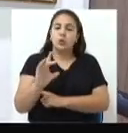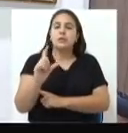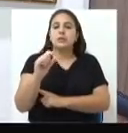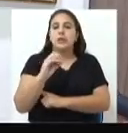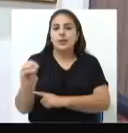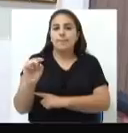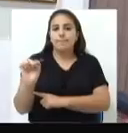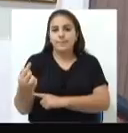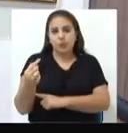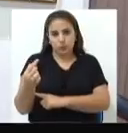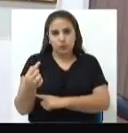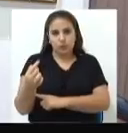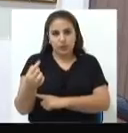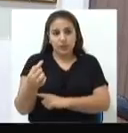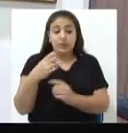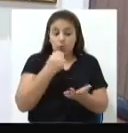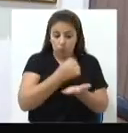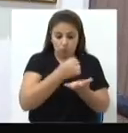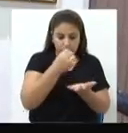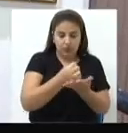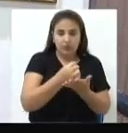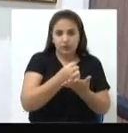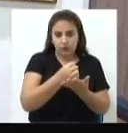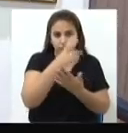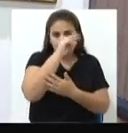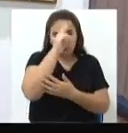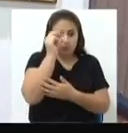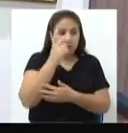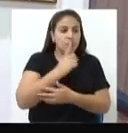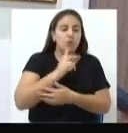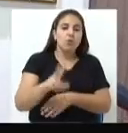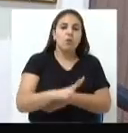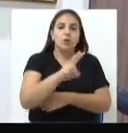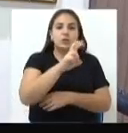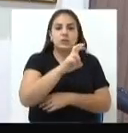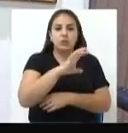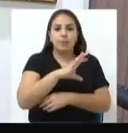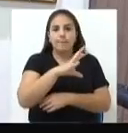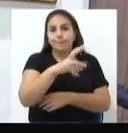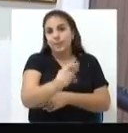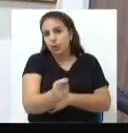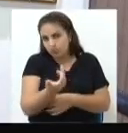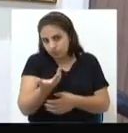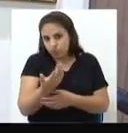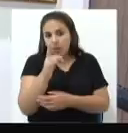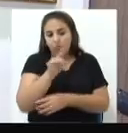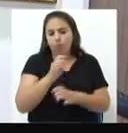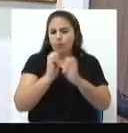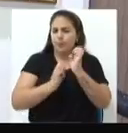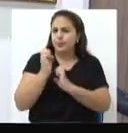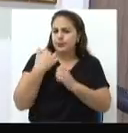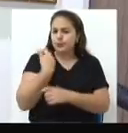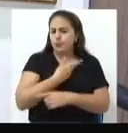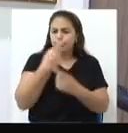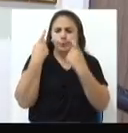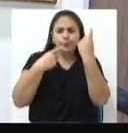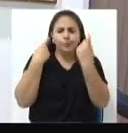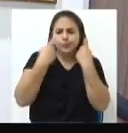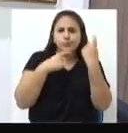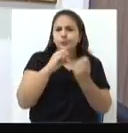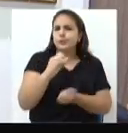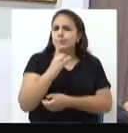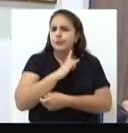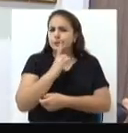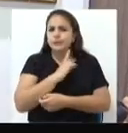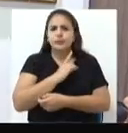a Prefeitura, somando os contratos, o valor de 5 milhões. Então, é uma empresa que nós temos preocupação se realmente